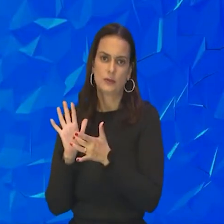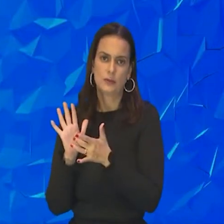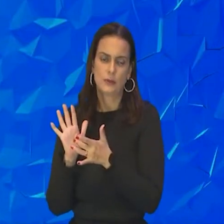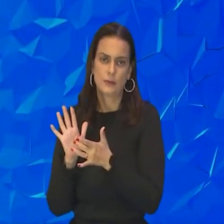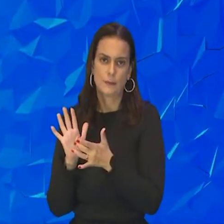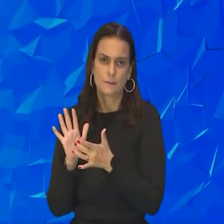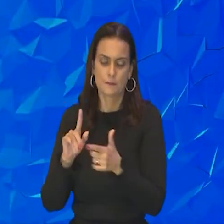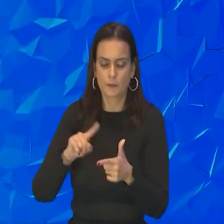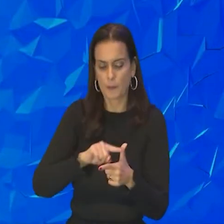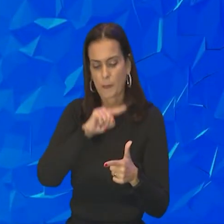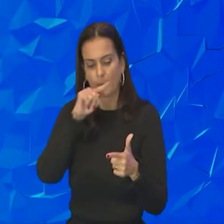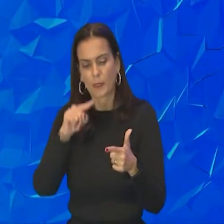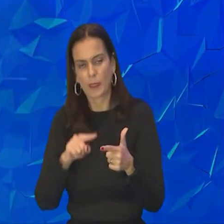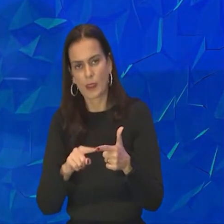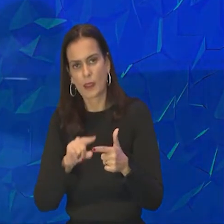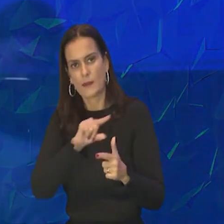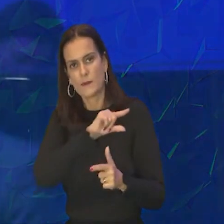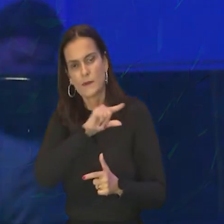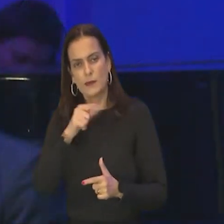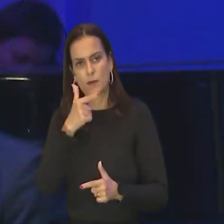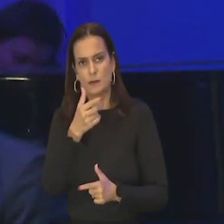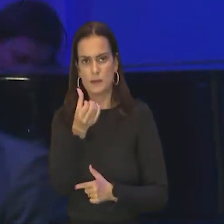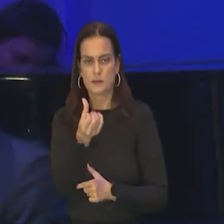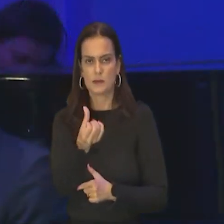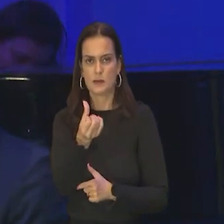E em segundo lugar, o verso 26,